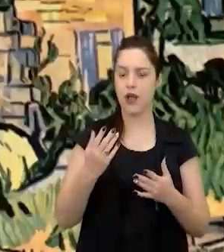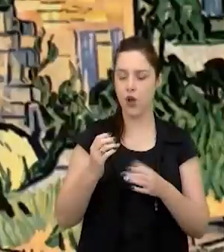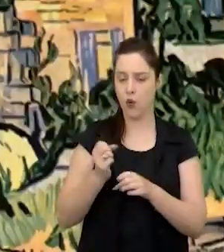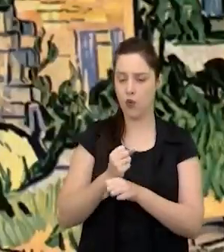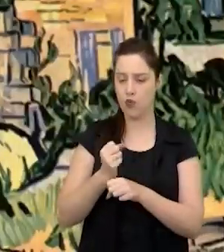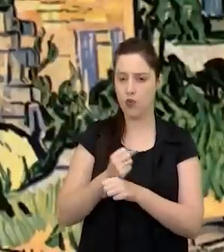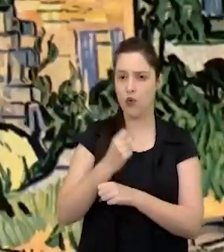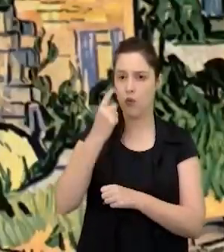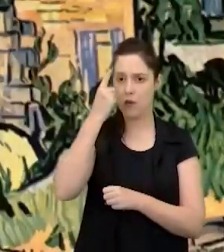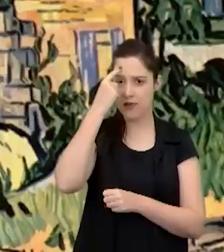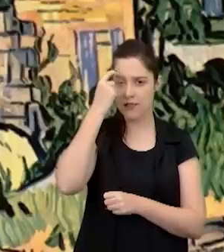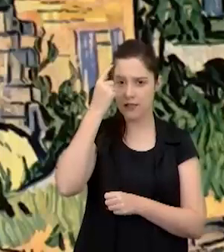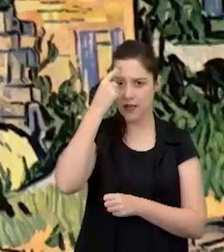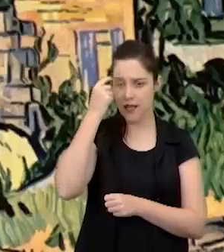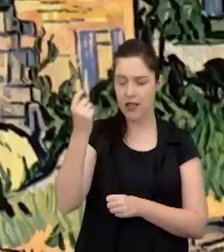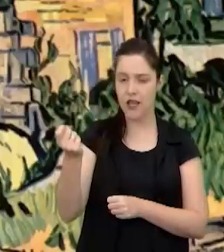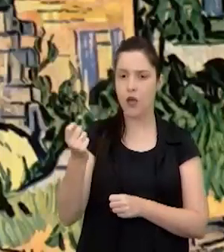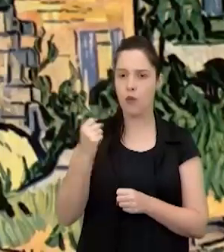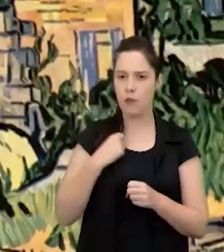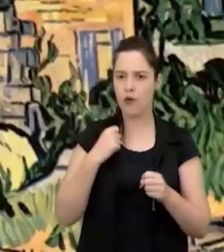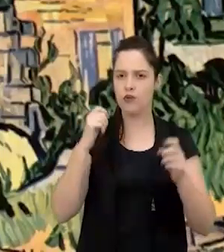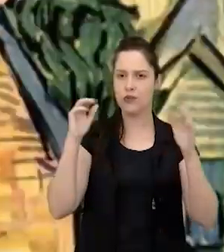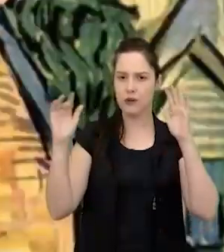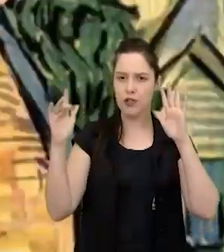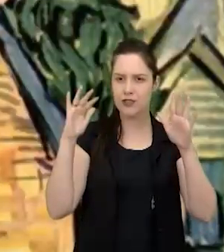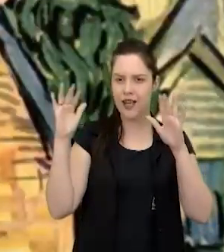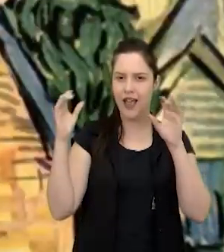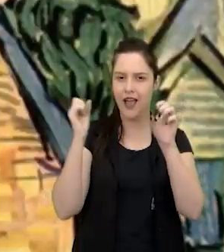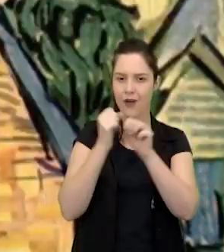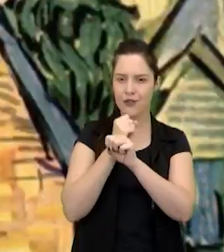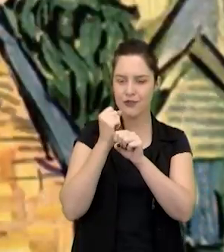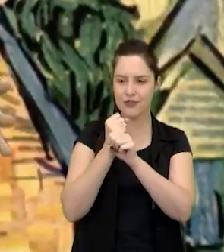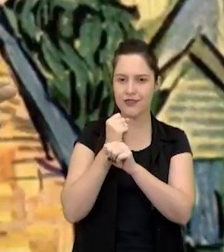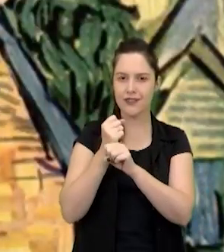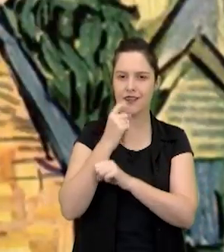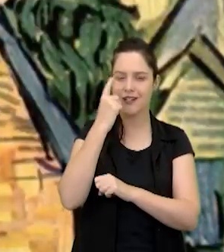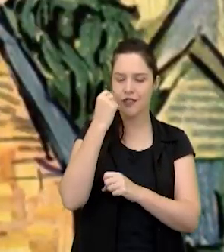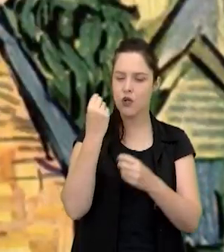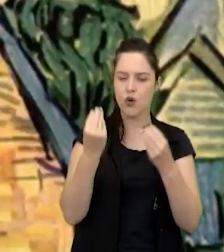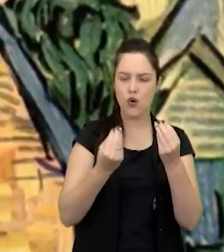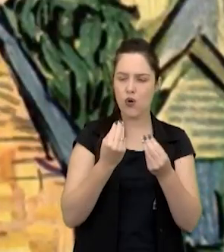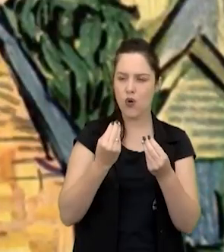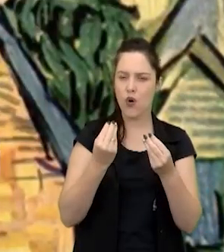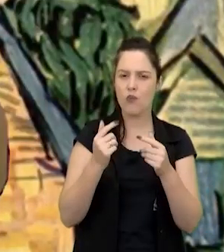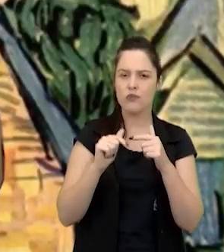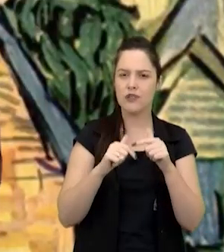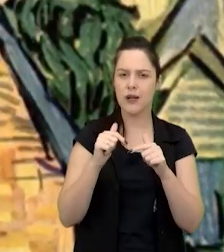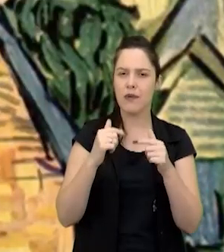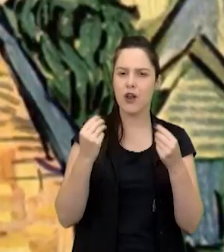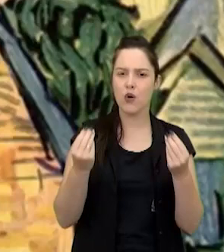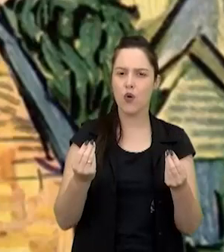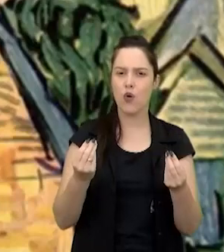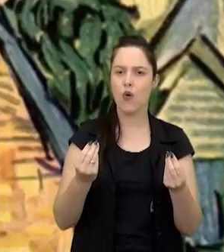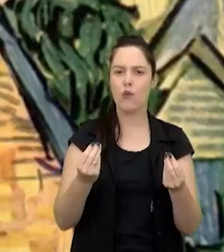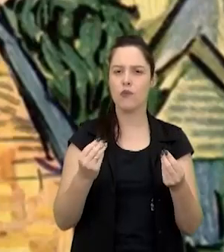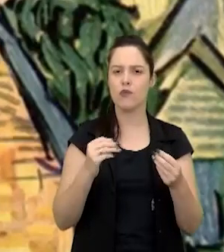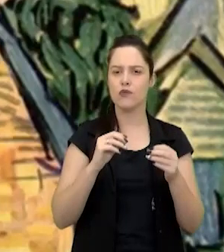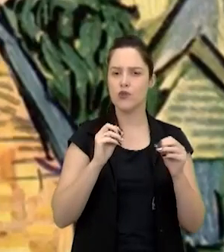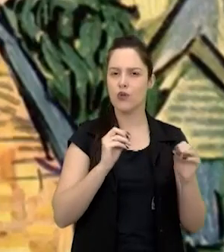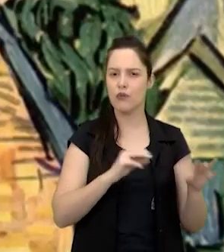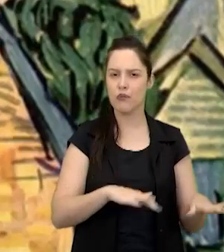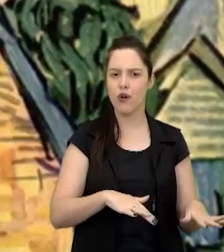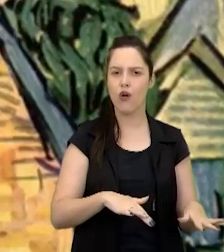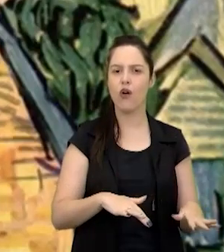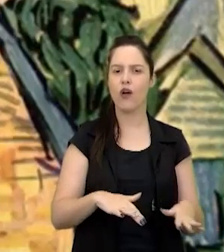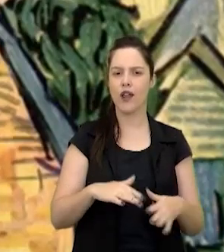né? Mas é legal que eu acho que na arte o cara, para desconstruir a ideia, ele tem que entender como é que funciona, não é assim, eu vou jogar tudo fora. Não, tem que ter uma